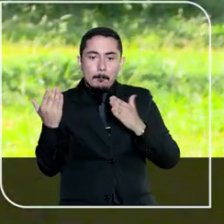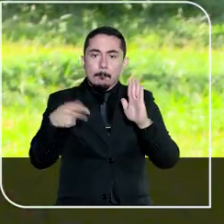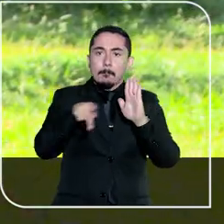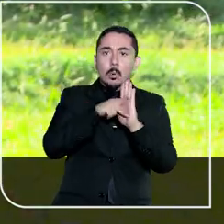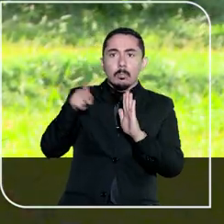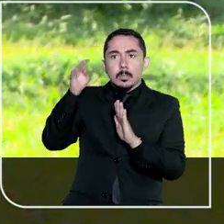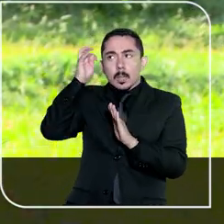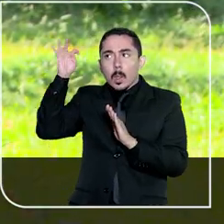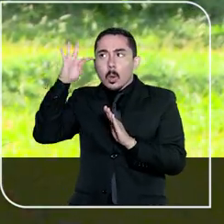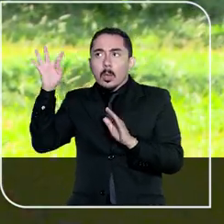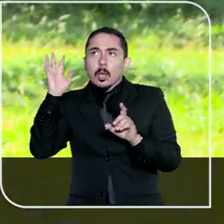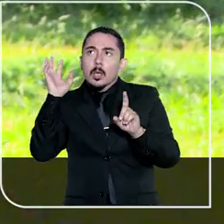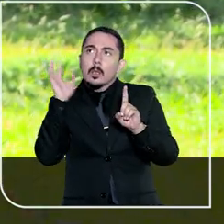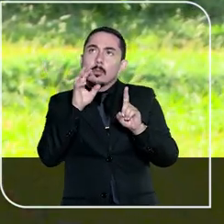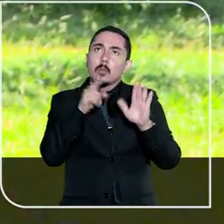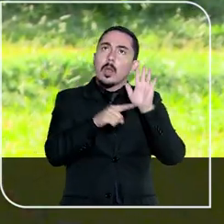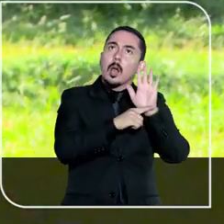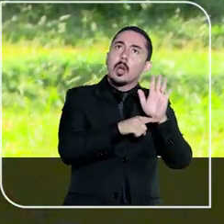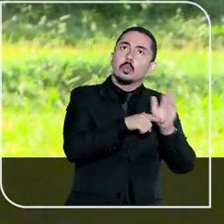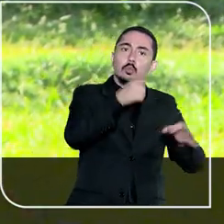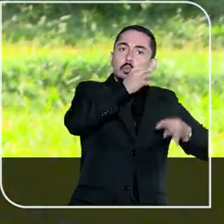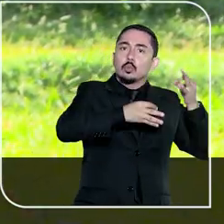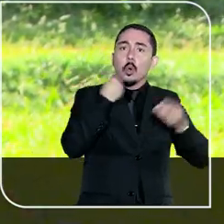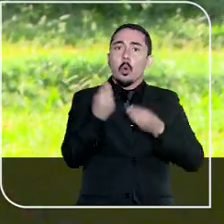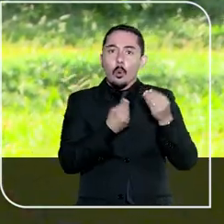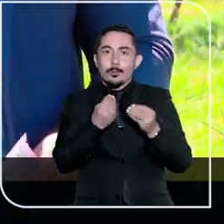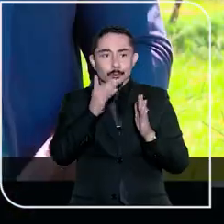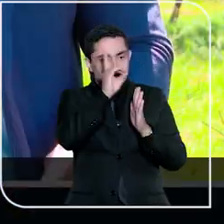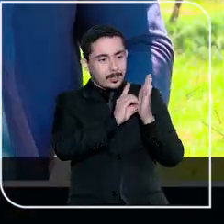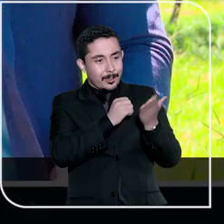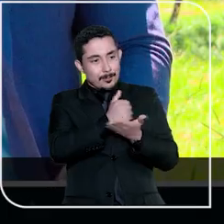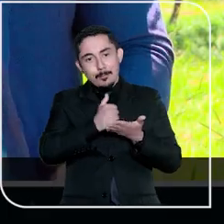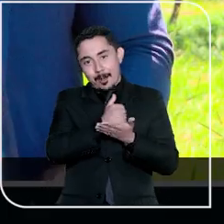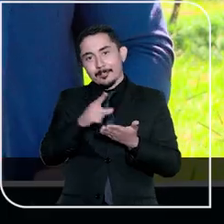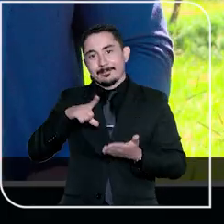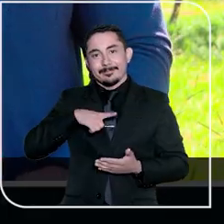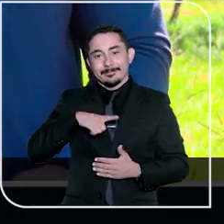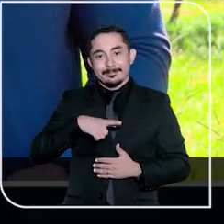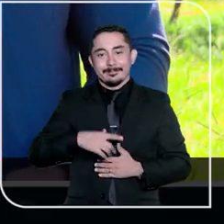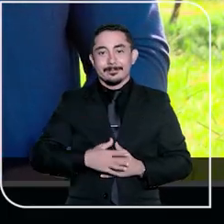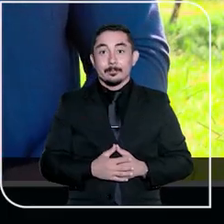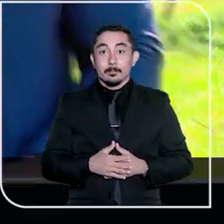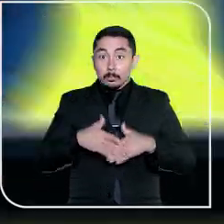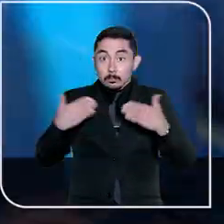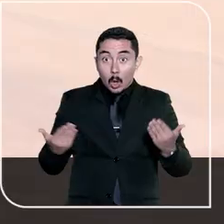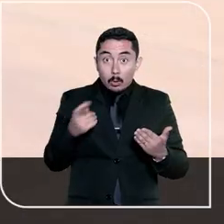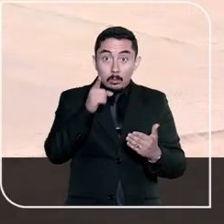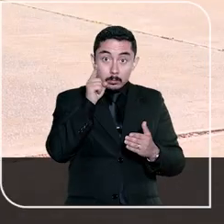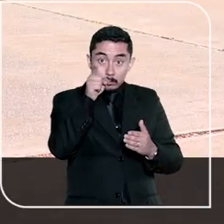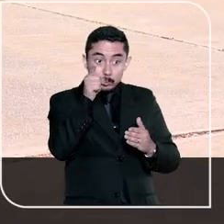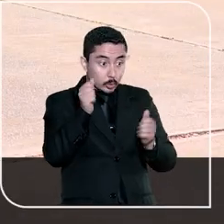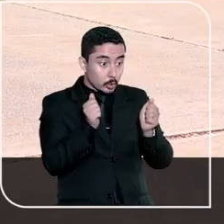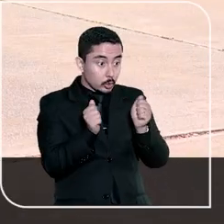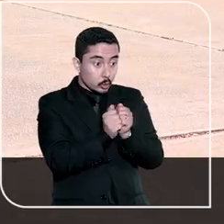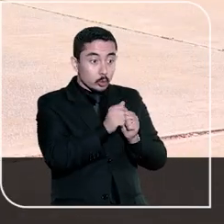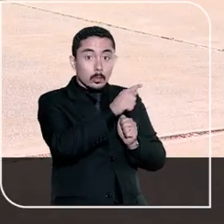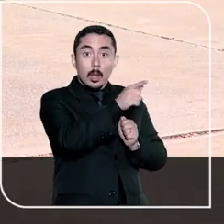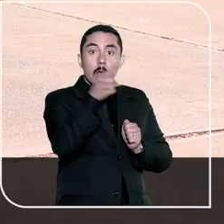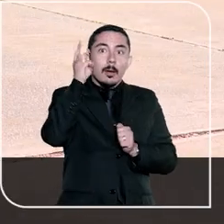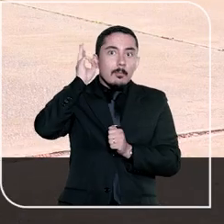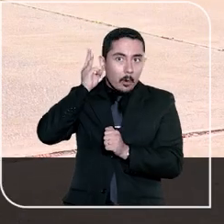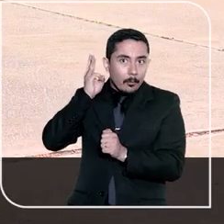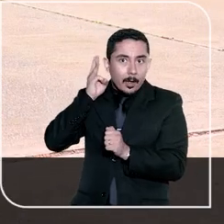mostram como que essa teoria busca guiar as ações da justiça e garantir direitos fundamentais Então segue o